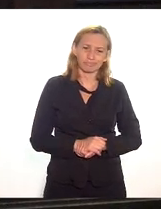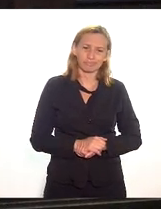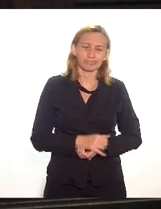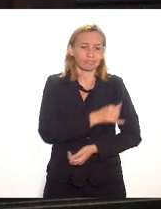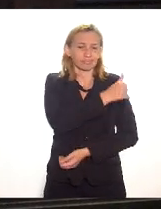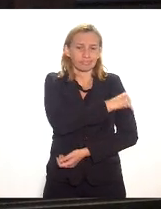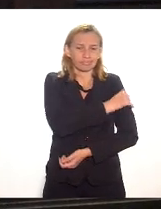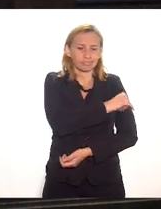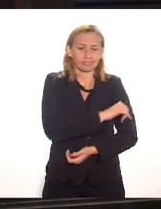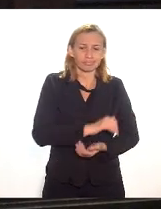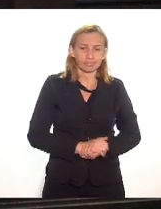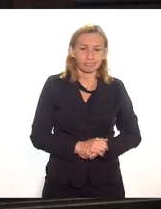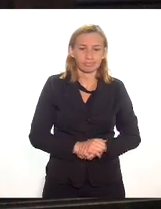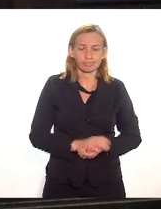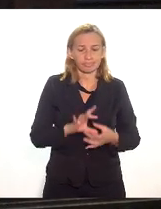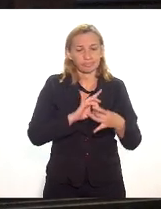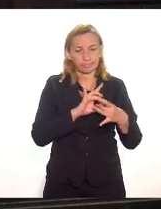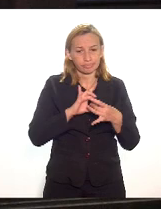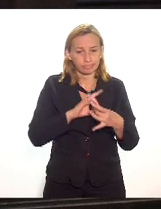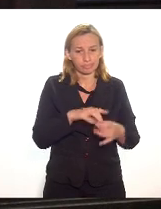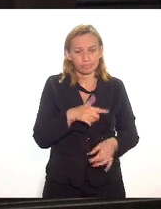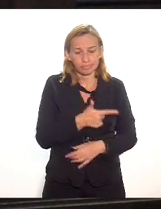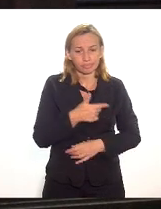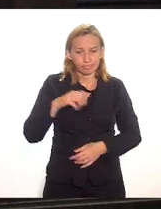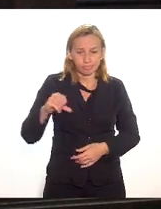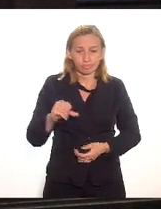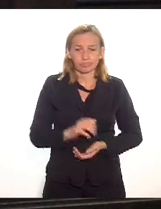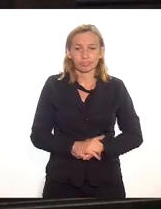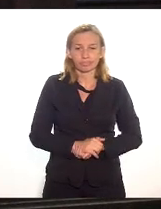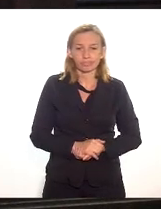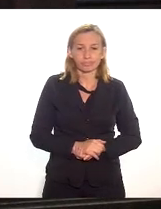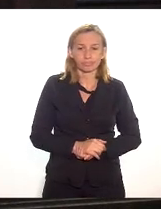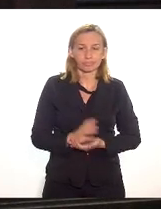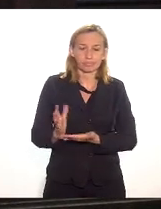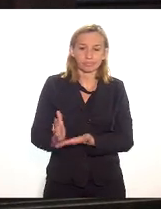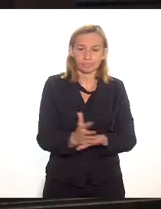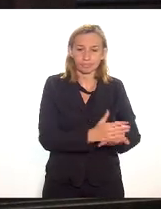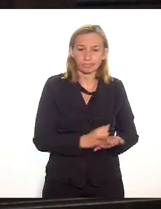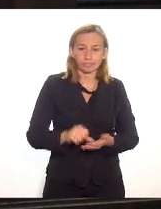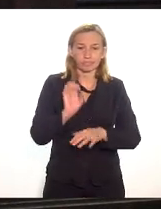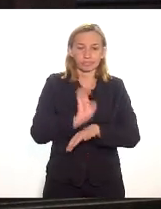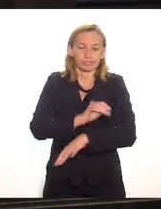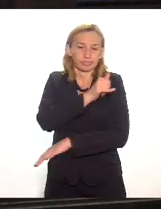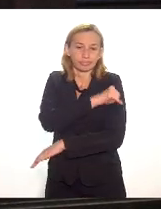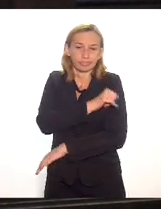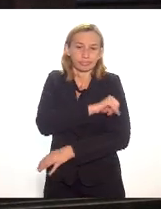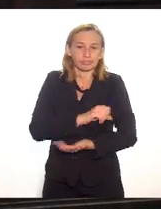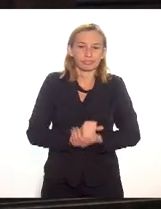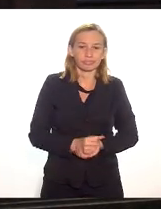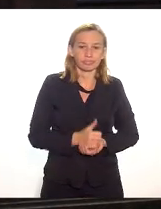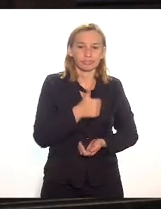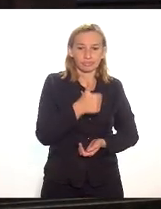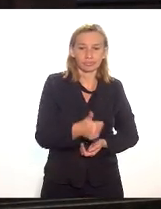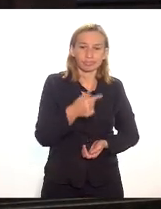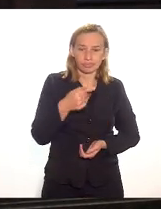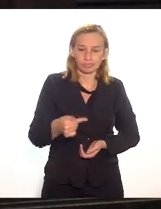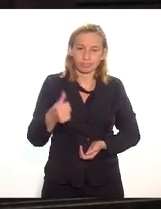Rio de Janeiro, a União, em 2019, arrecadou no estado do Rio de Janeiro